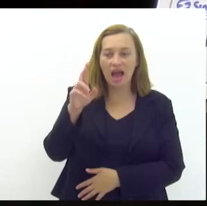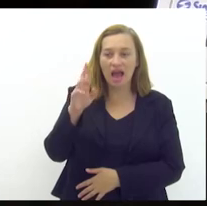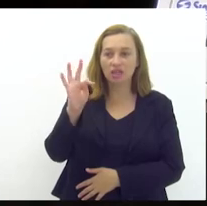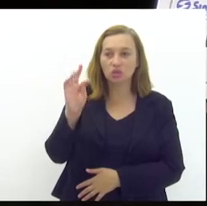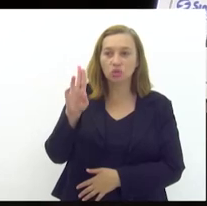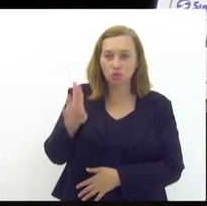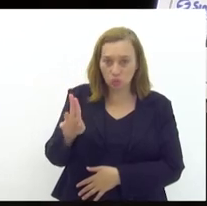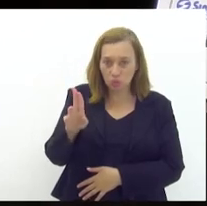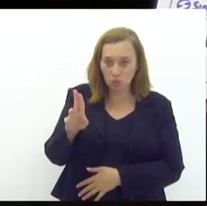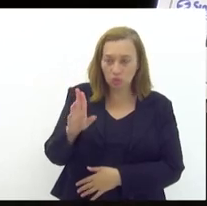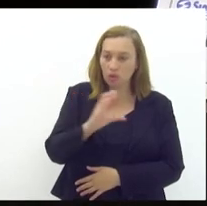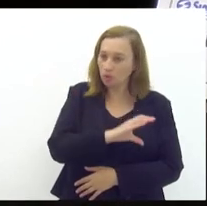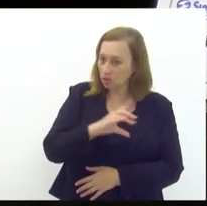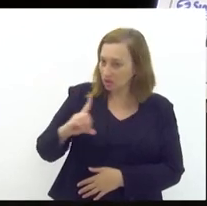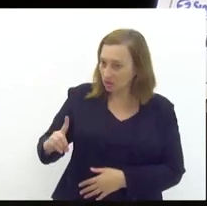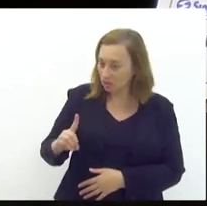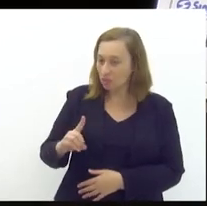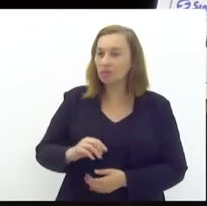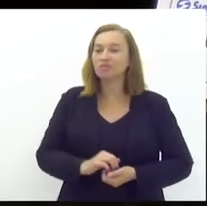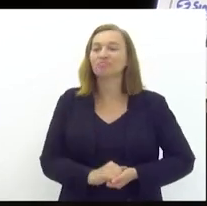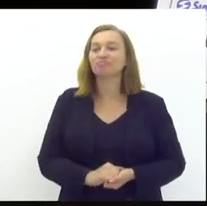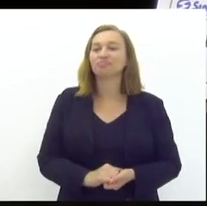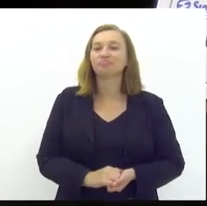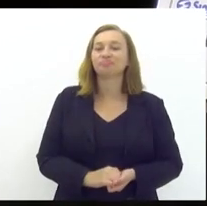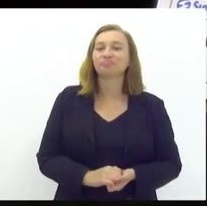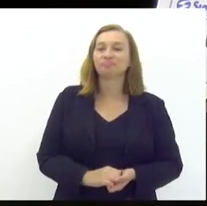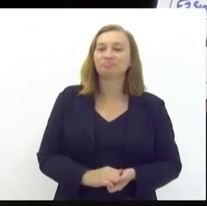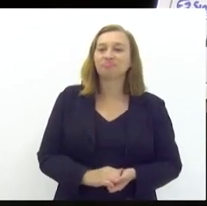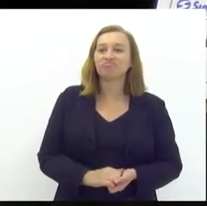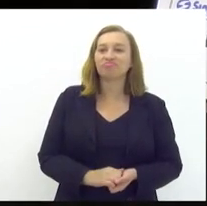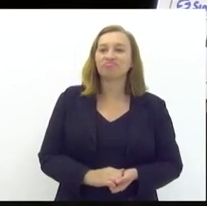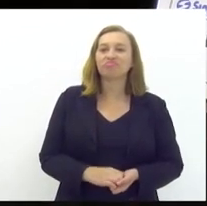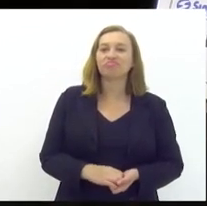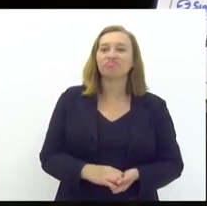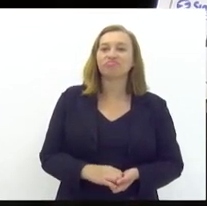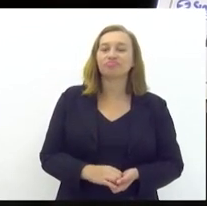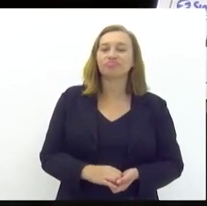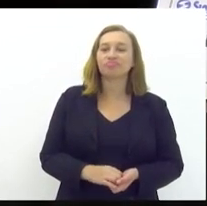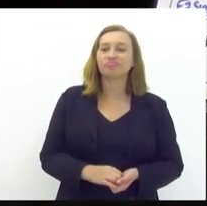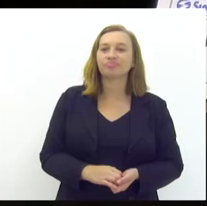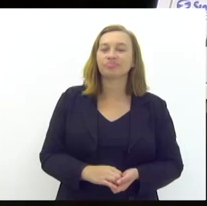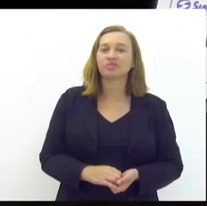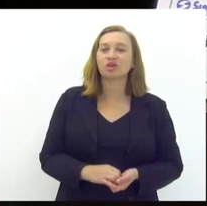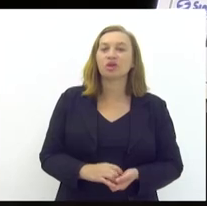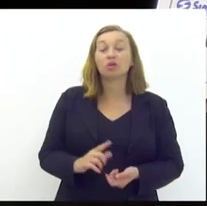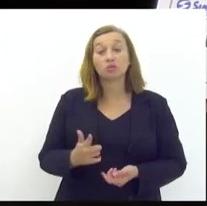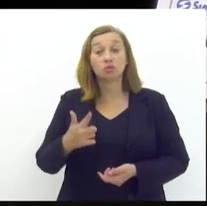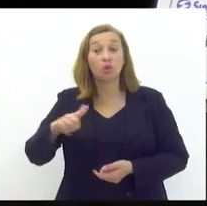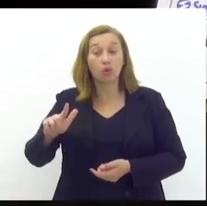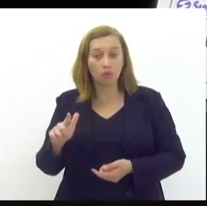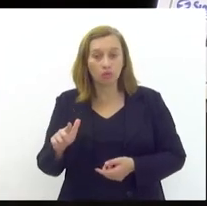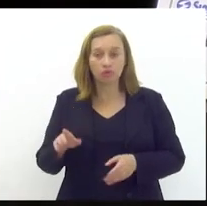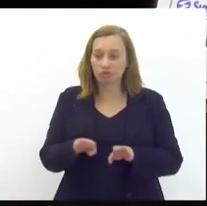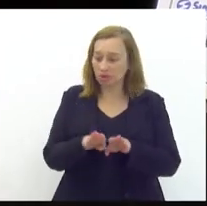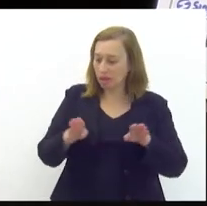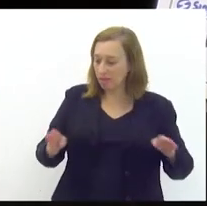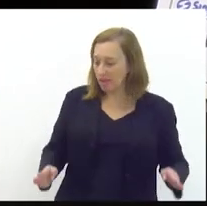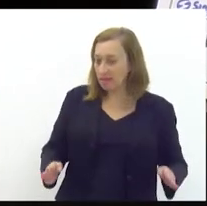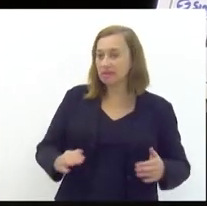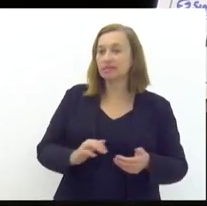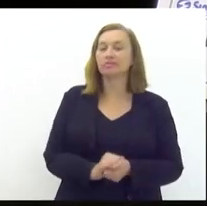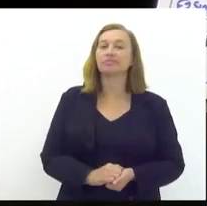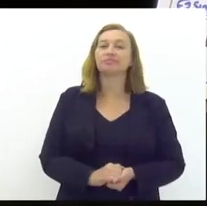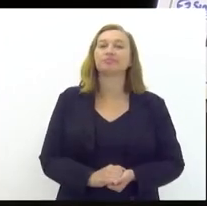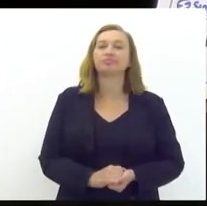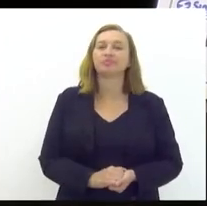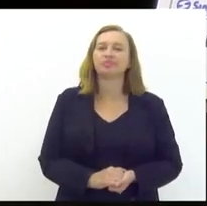coordenador né e assim como os demais integrantes da mesa